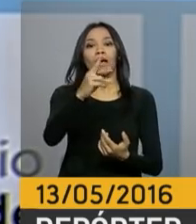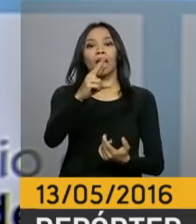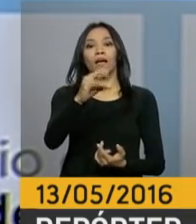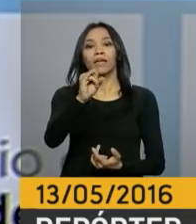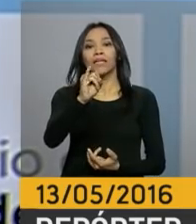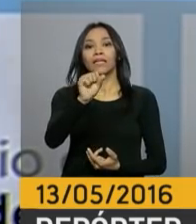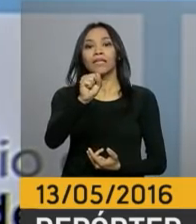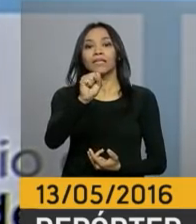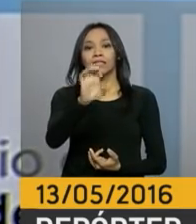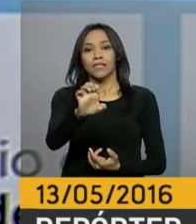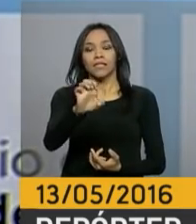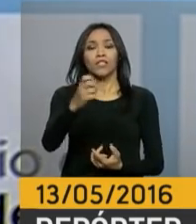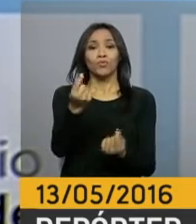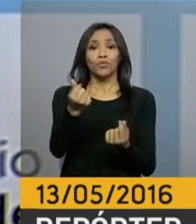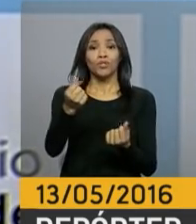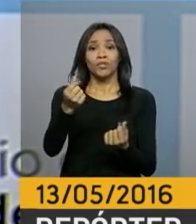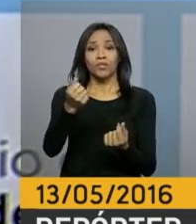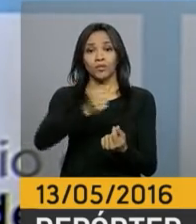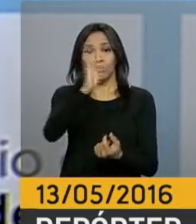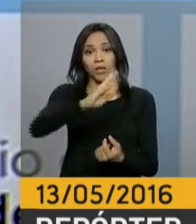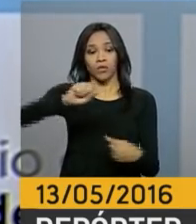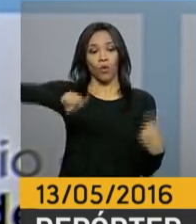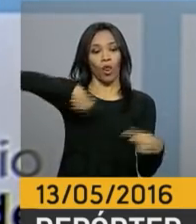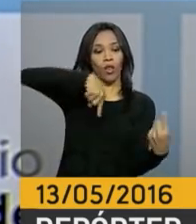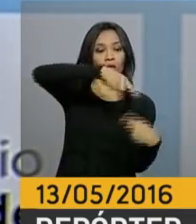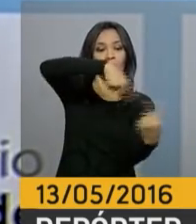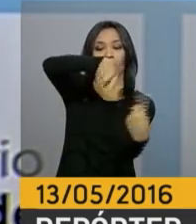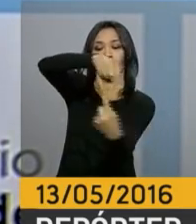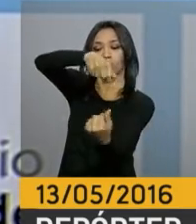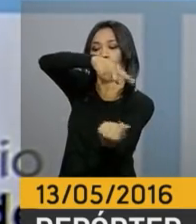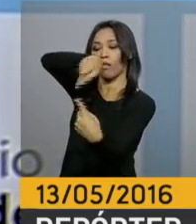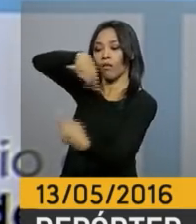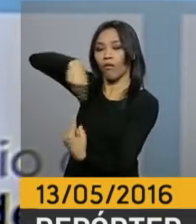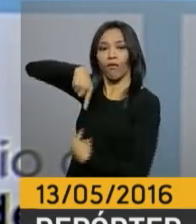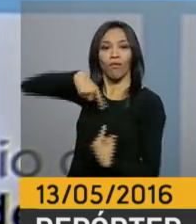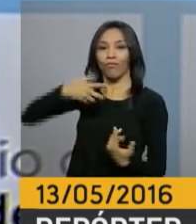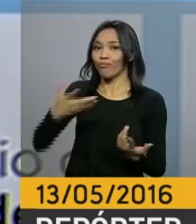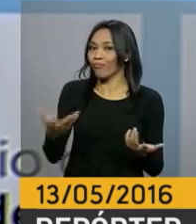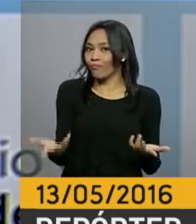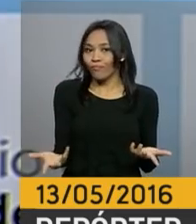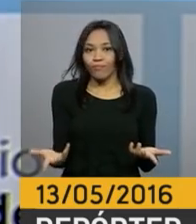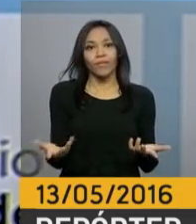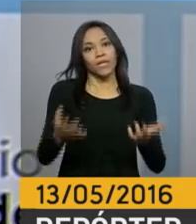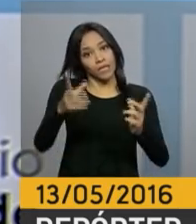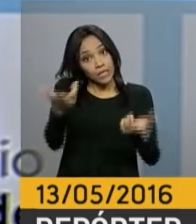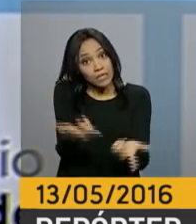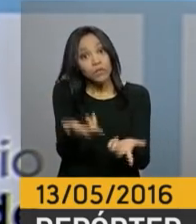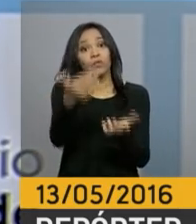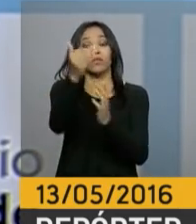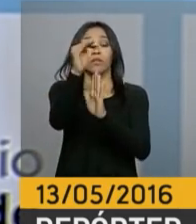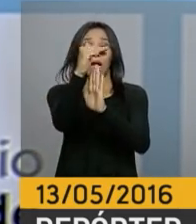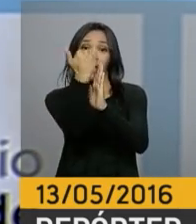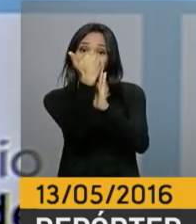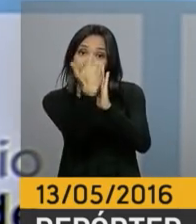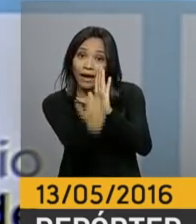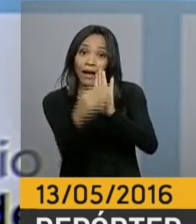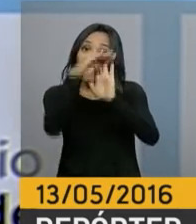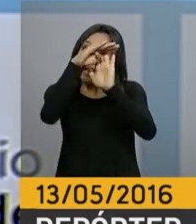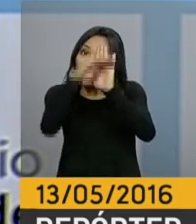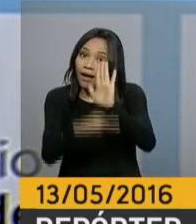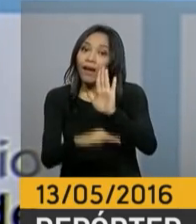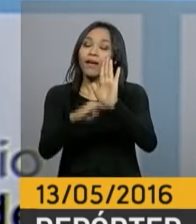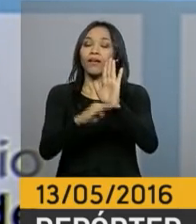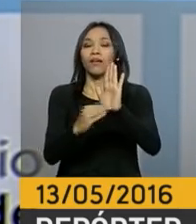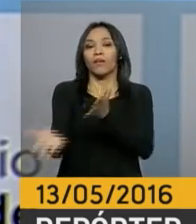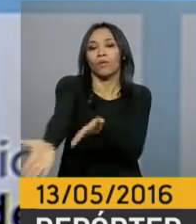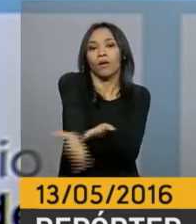diminuição da movimentação econômica e ainda temos esses outros impactos além do que os restos a pagar não constam do